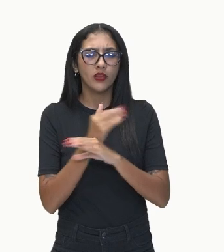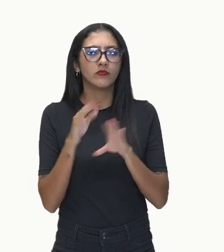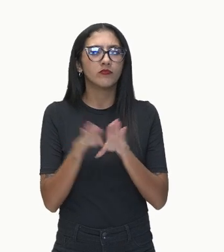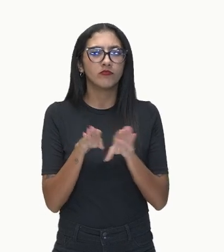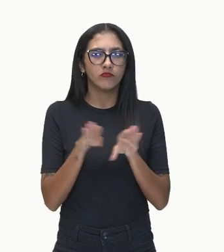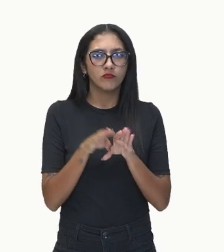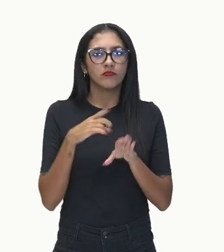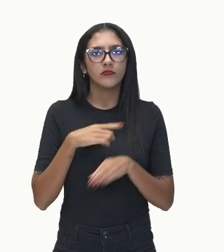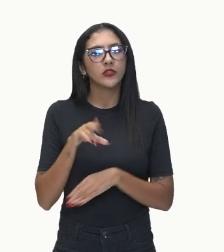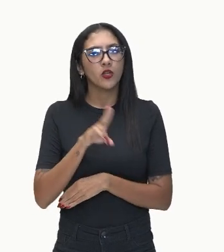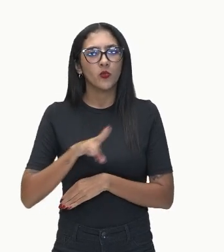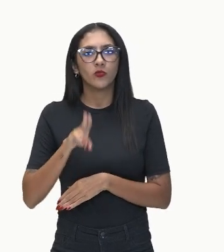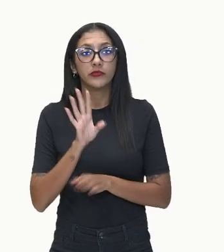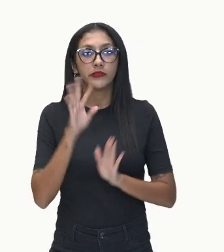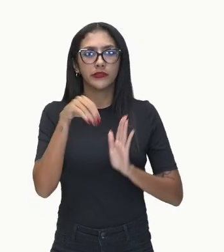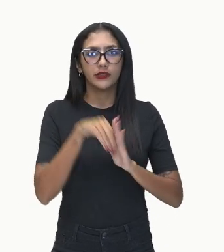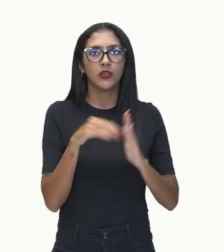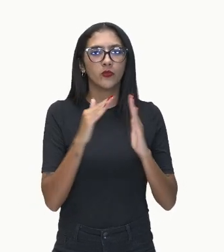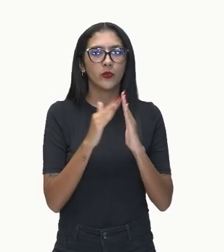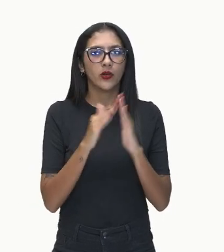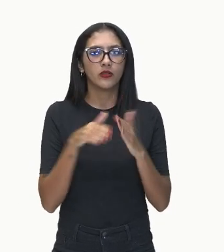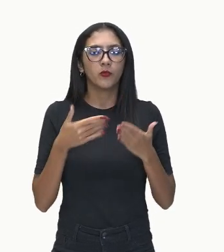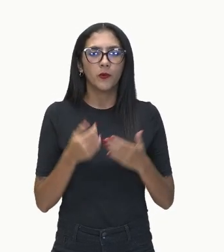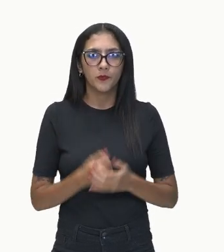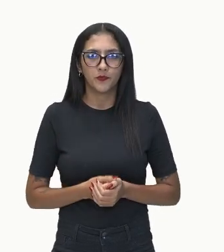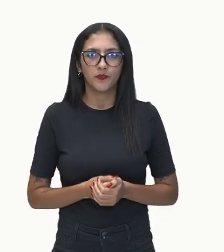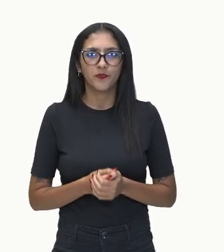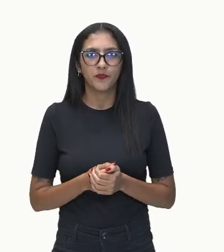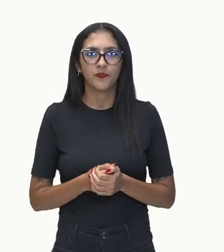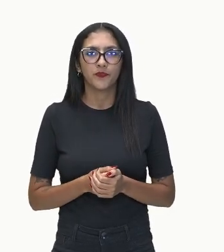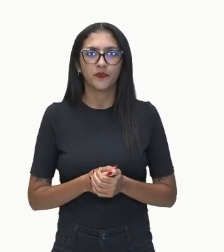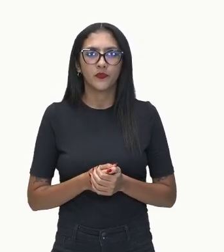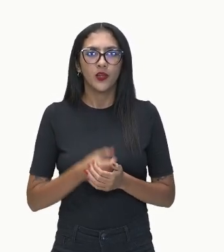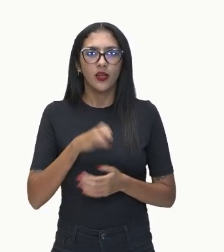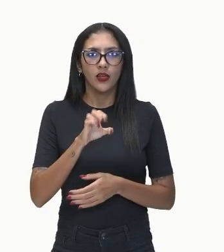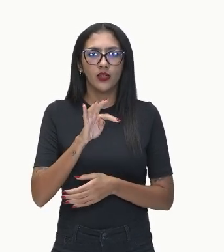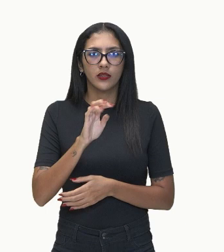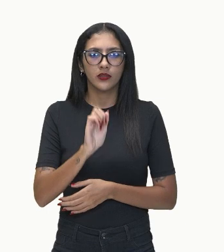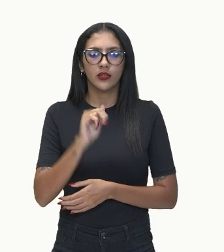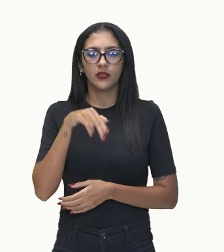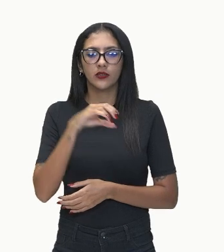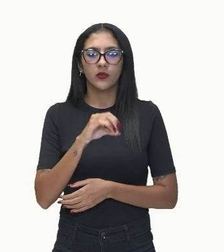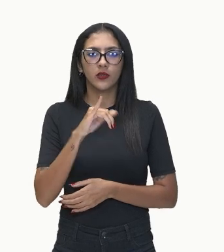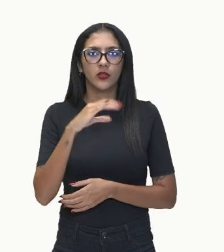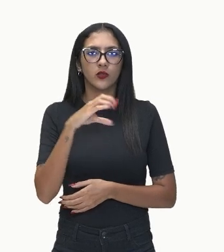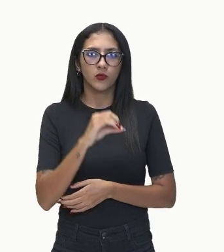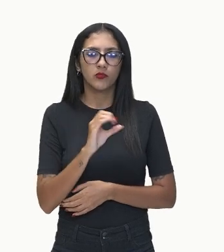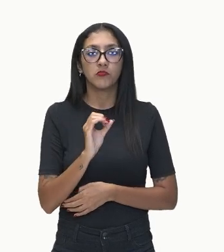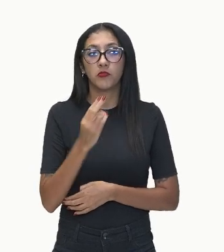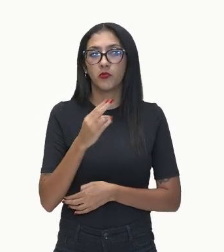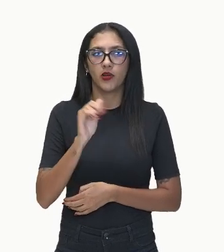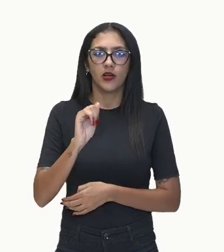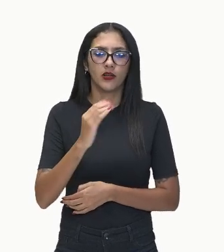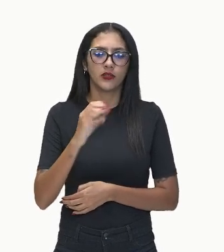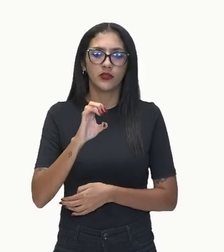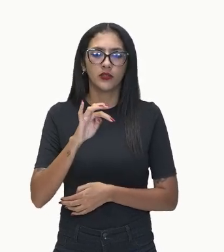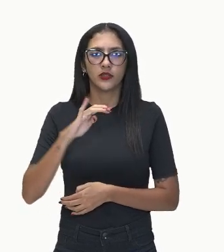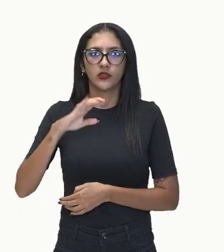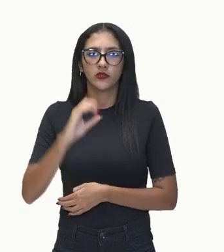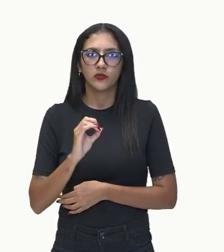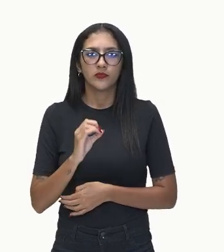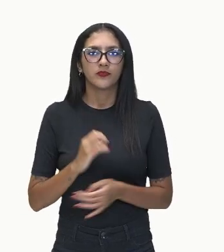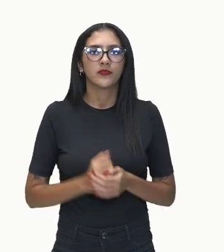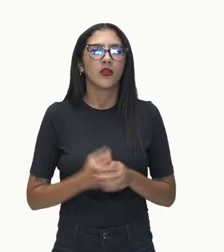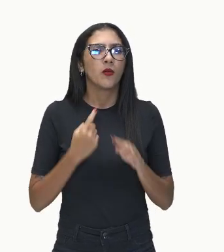gente tem em casa é o ácido etanóico, né, conhecido como ácido acético, ácido etanóico, porque